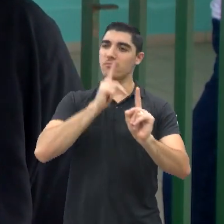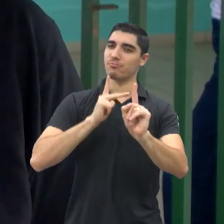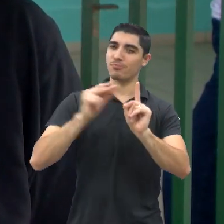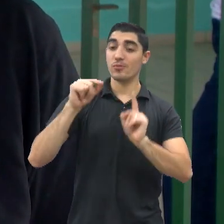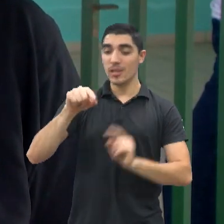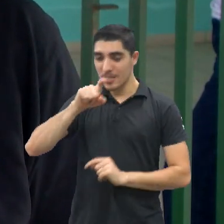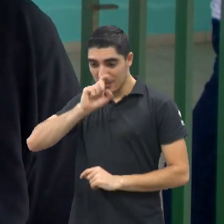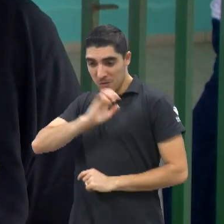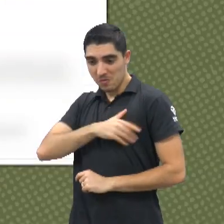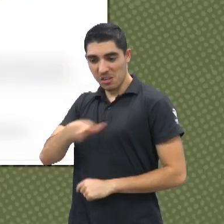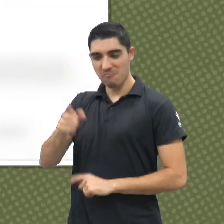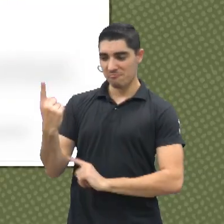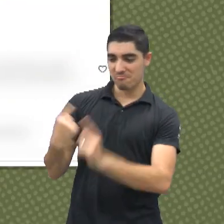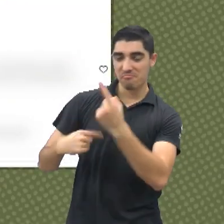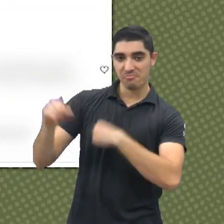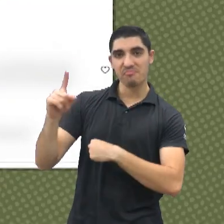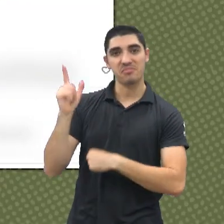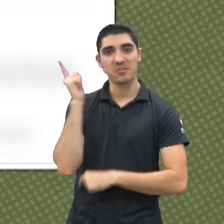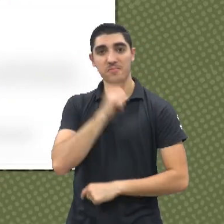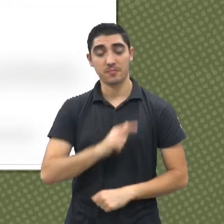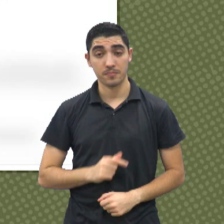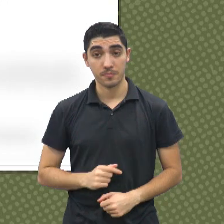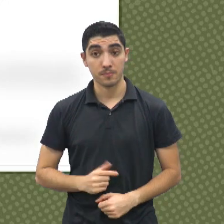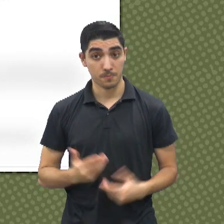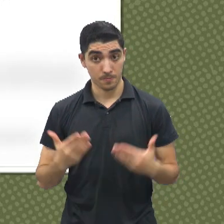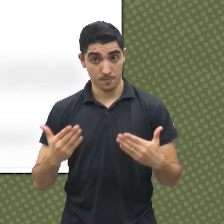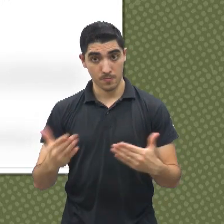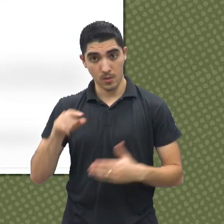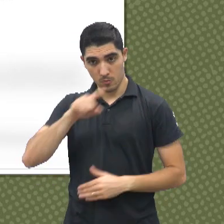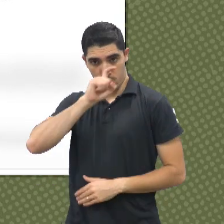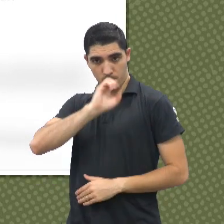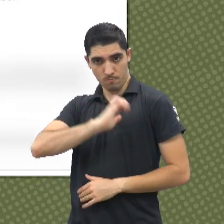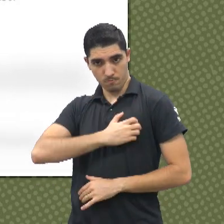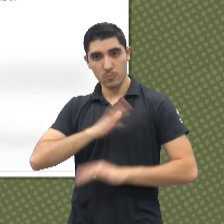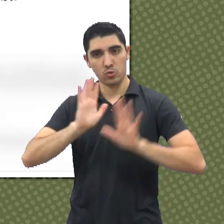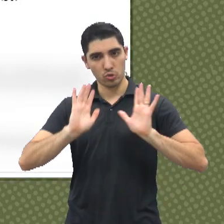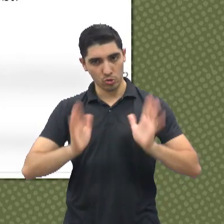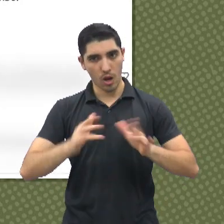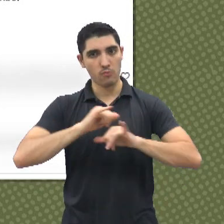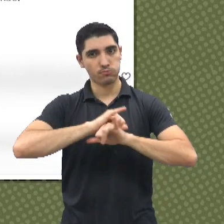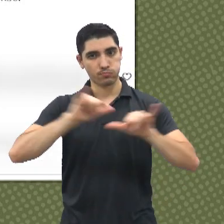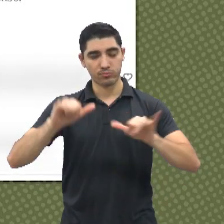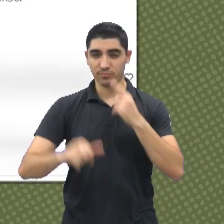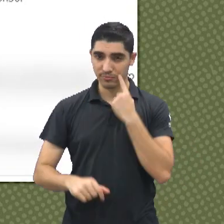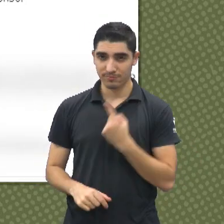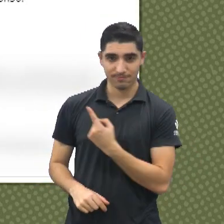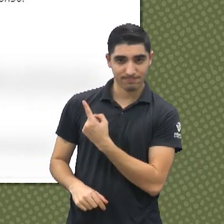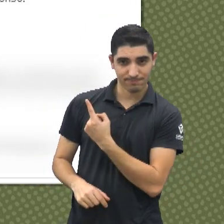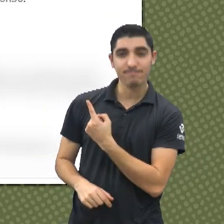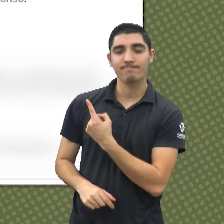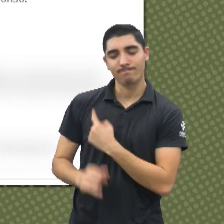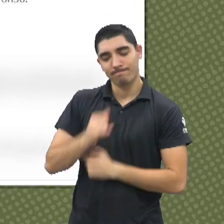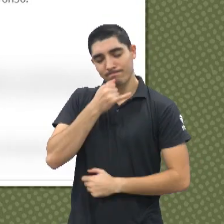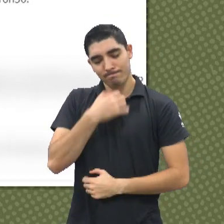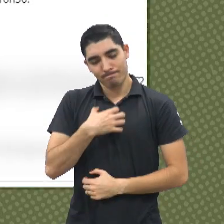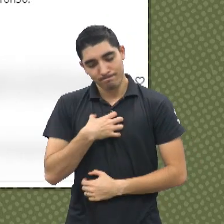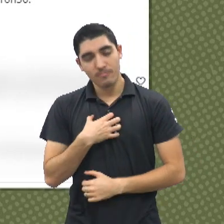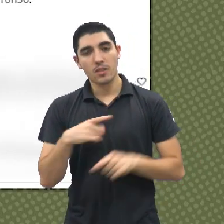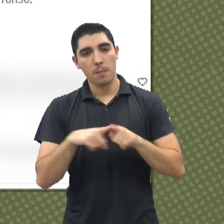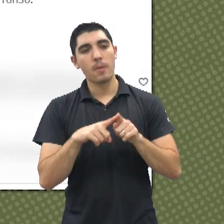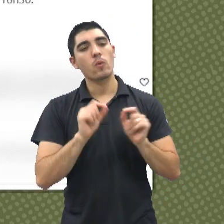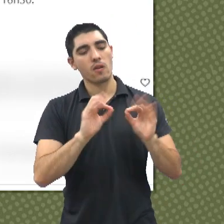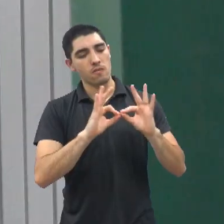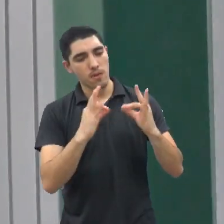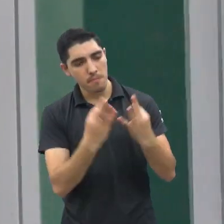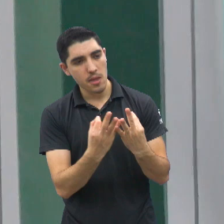situação boa e deixou em nota o São José comunicou a notícia com um imenso pesar e desejou força aos amigos e